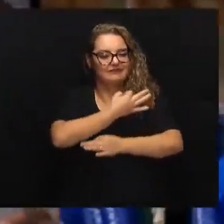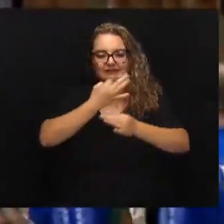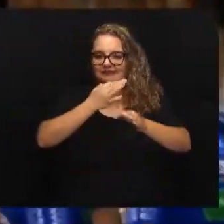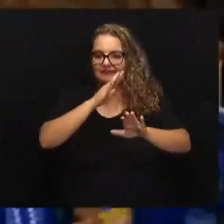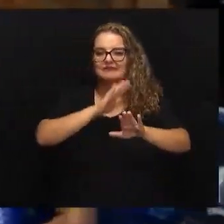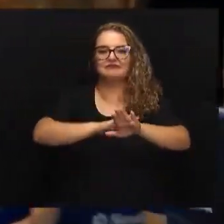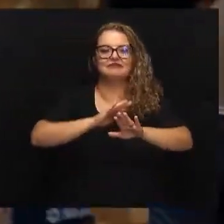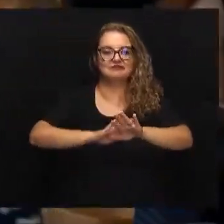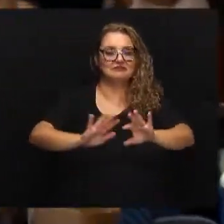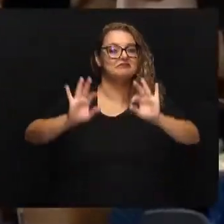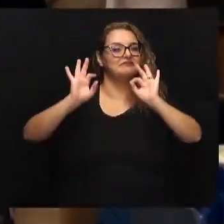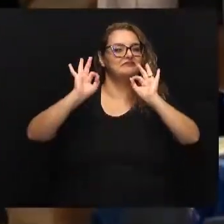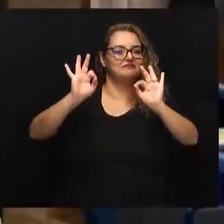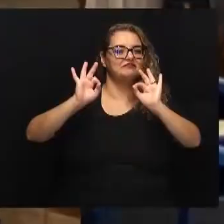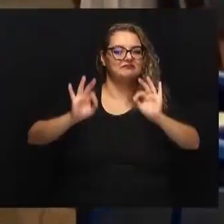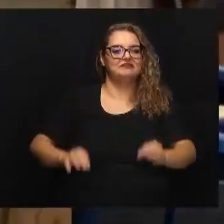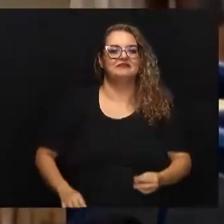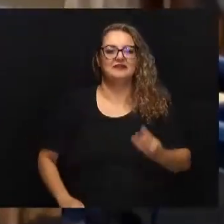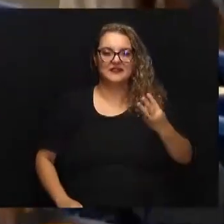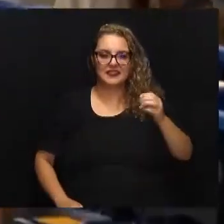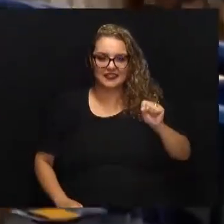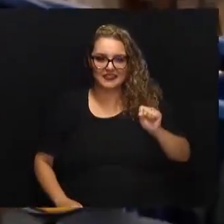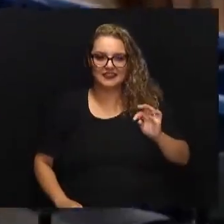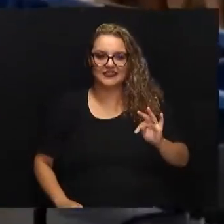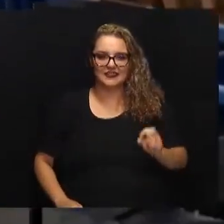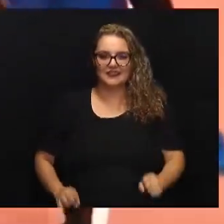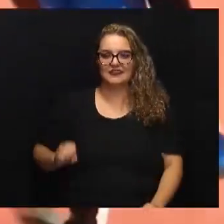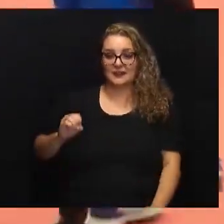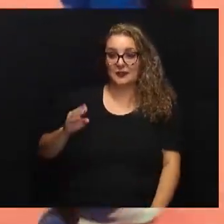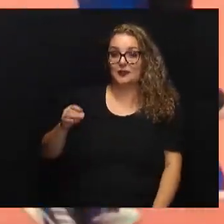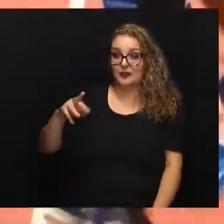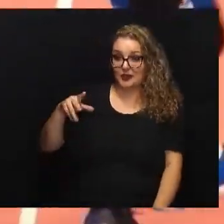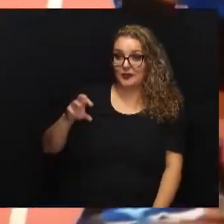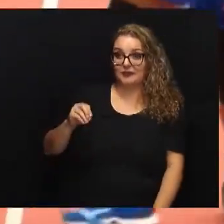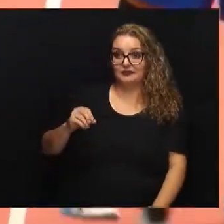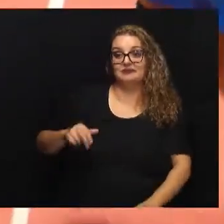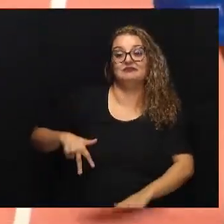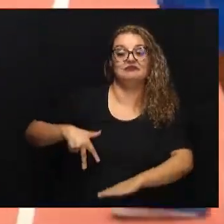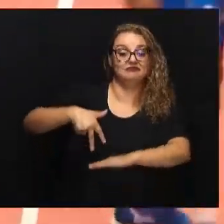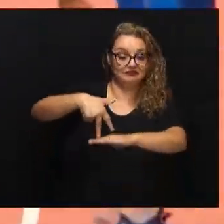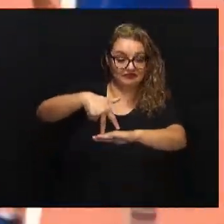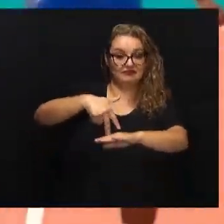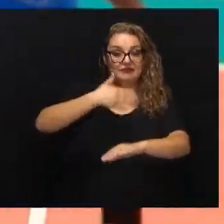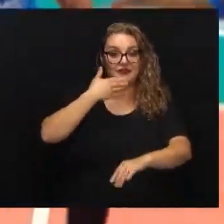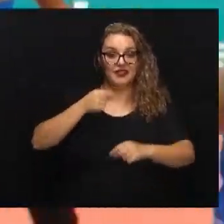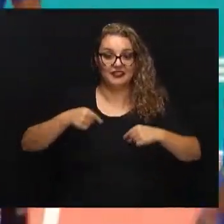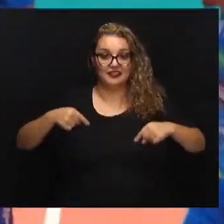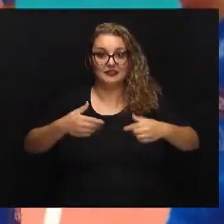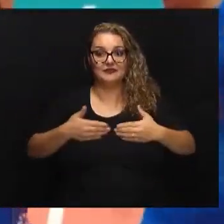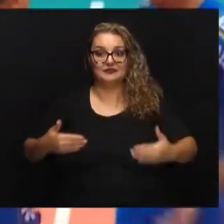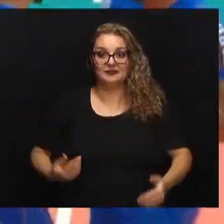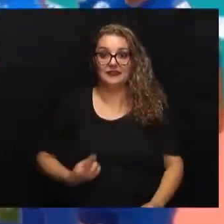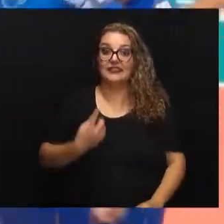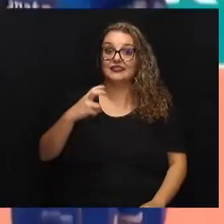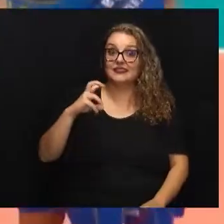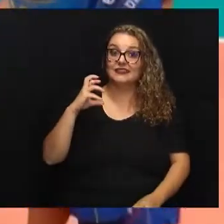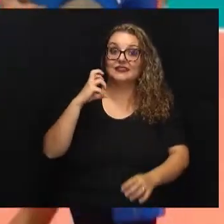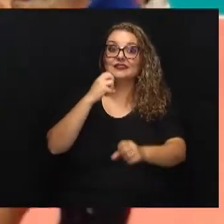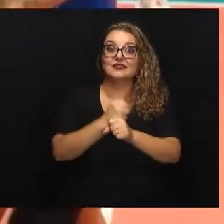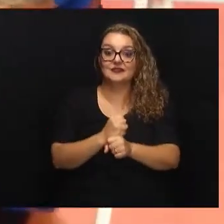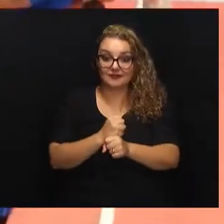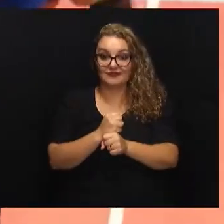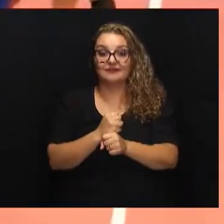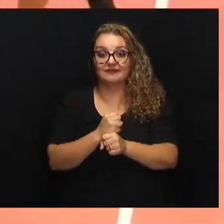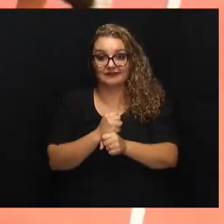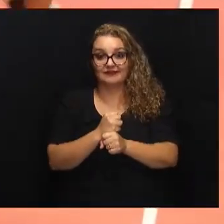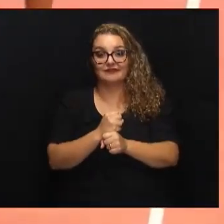gala! 3-0. Bruno Lima foi eleito melhor em quadra, marcou 15 pontos e